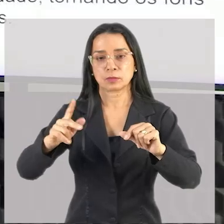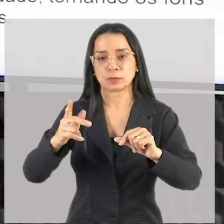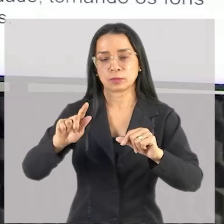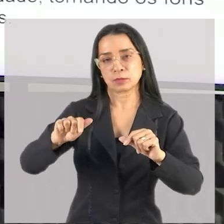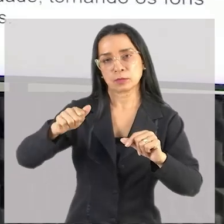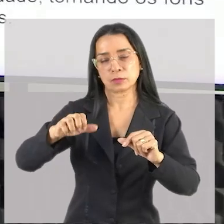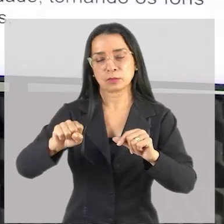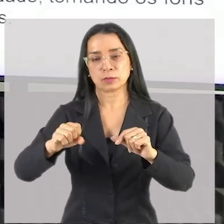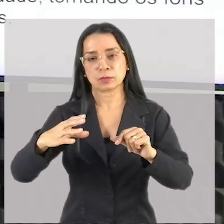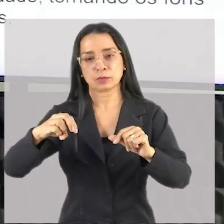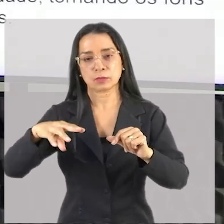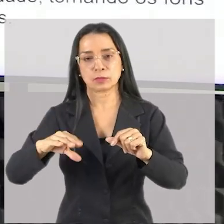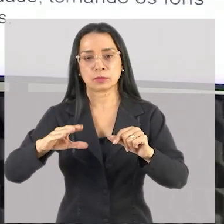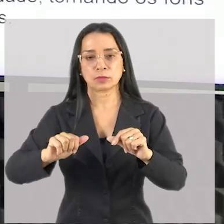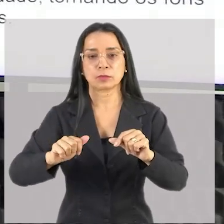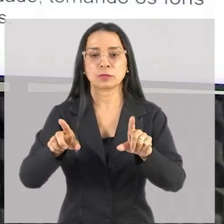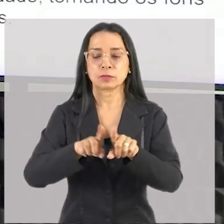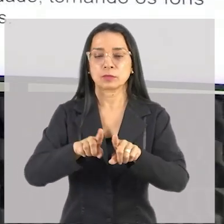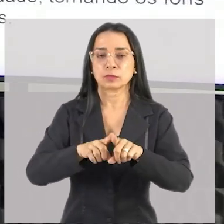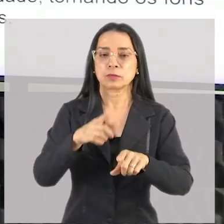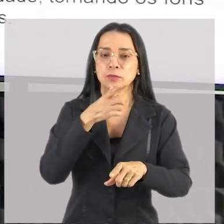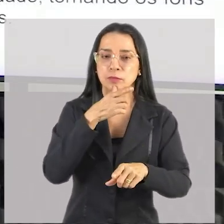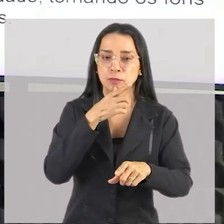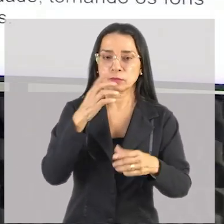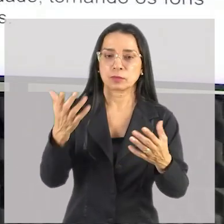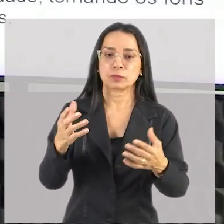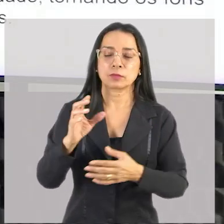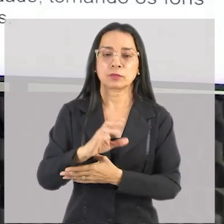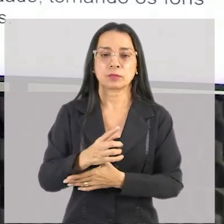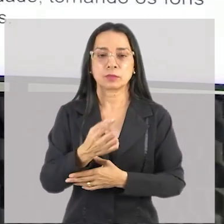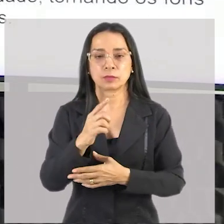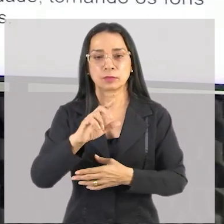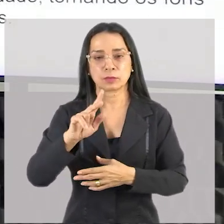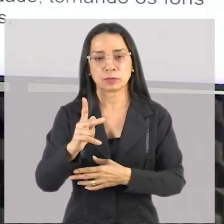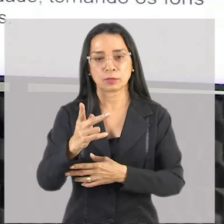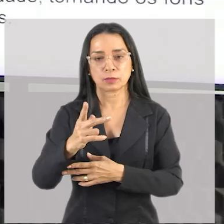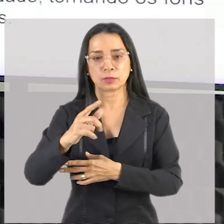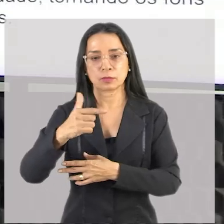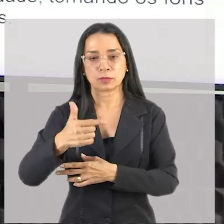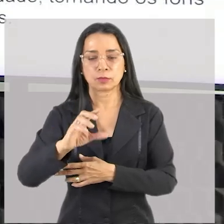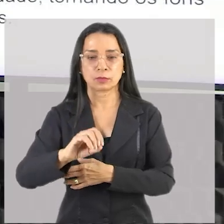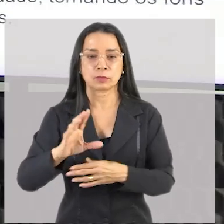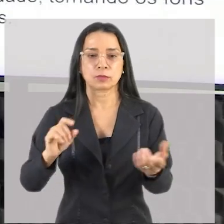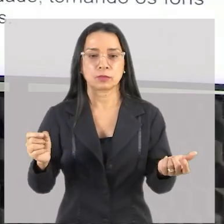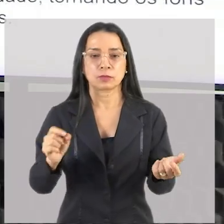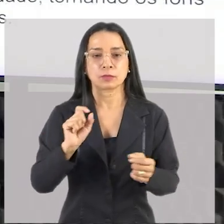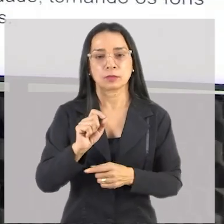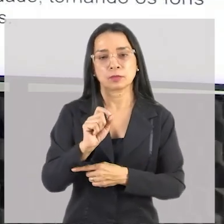Tranquilo? Então, esse ácido bem aqui, ele é um ácido fraco.